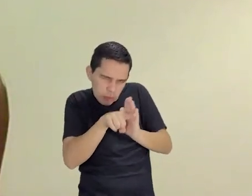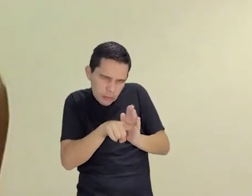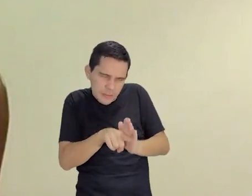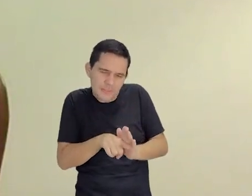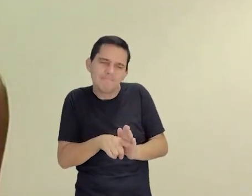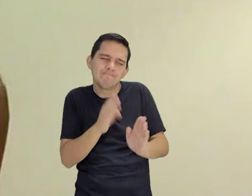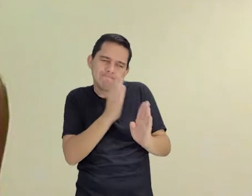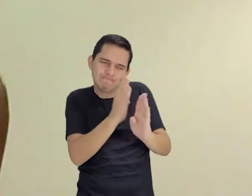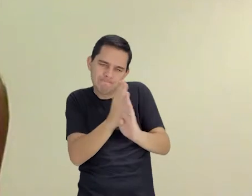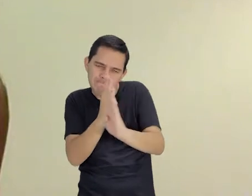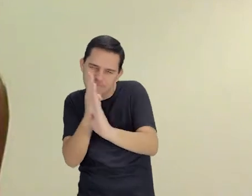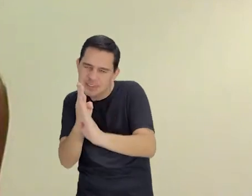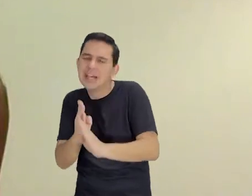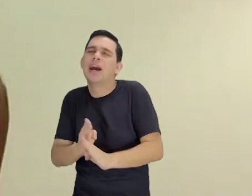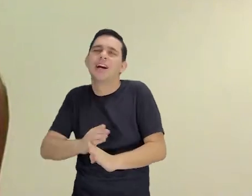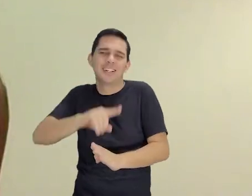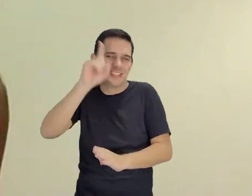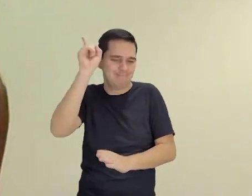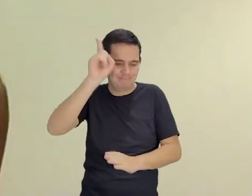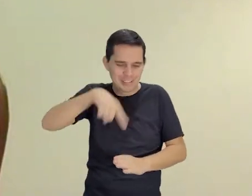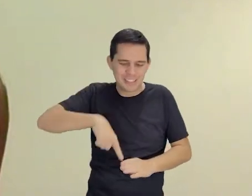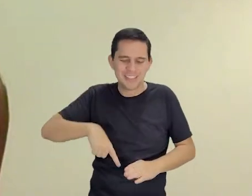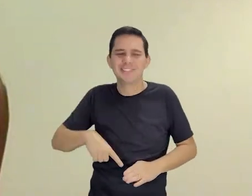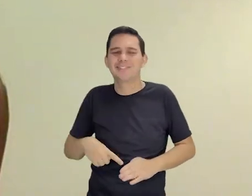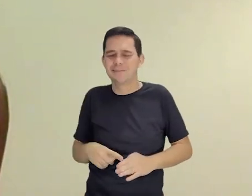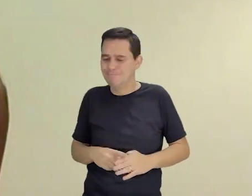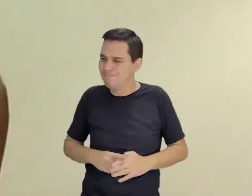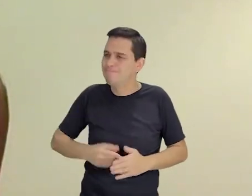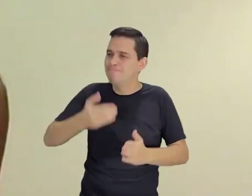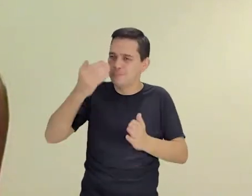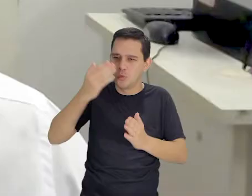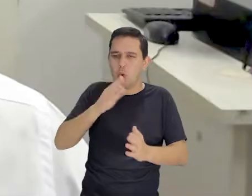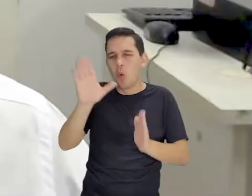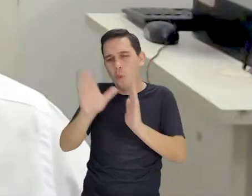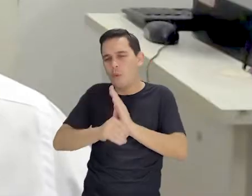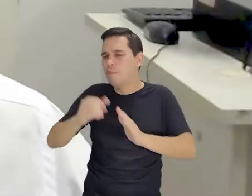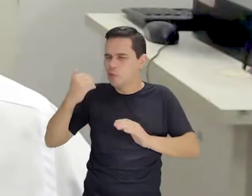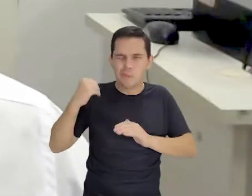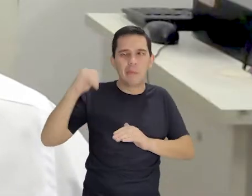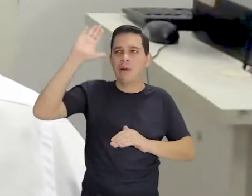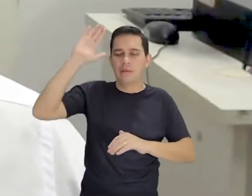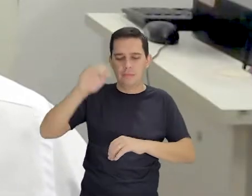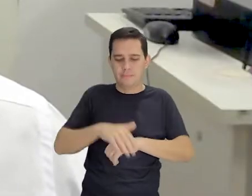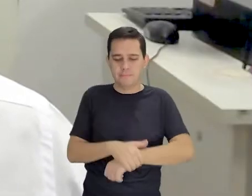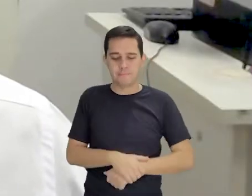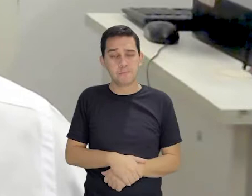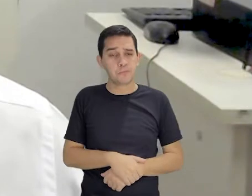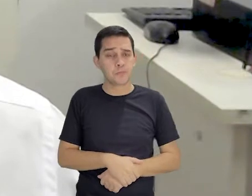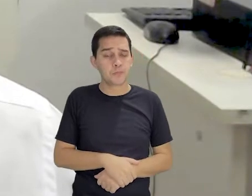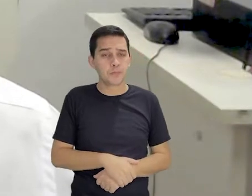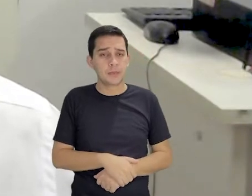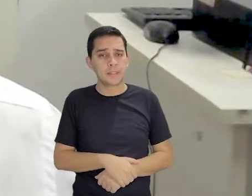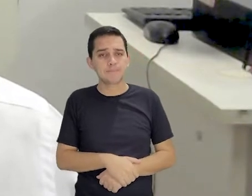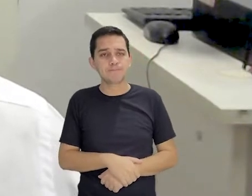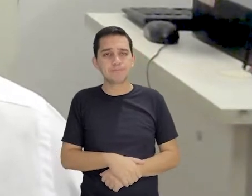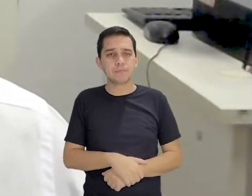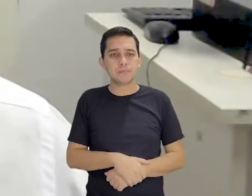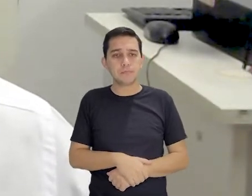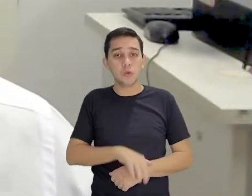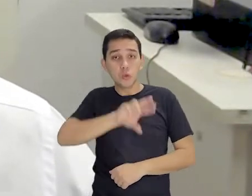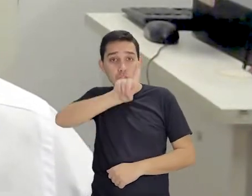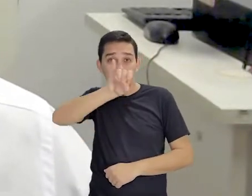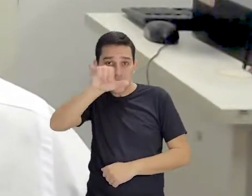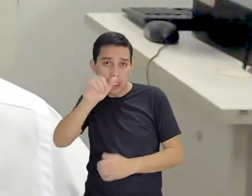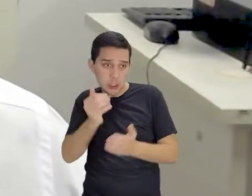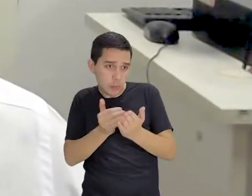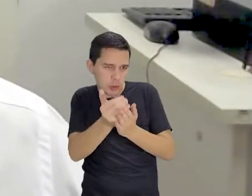que o prejuízo ao patrimônio público seja muito maior. Na mesma data da deflagração da Operação Chorume 2, a